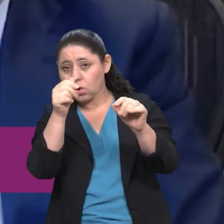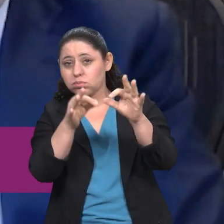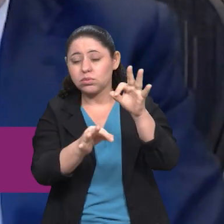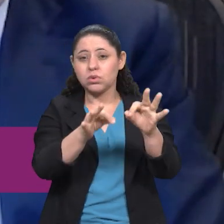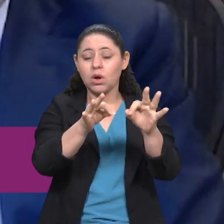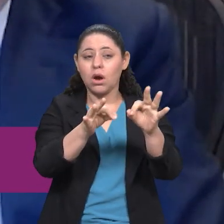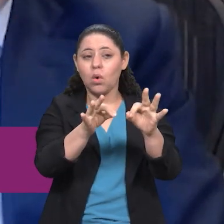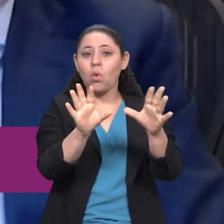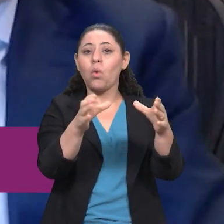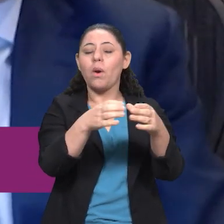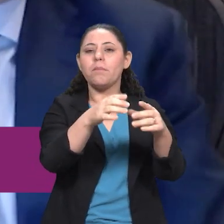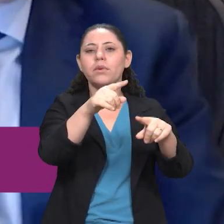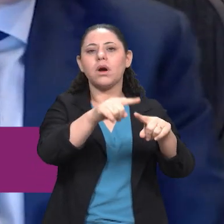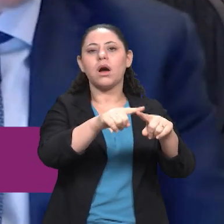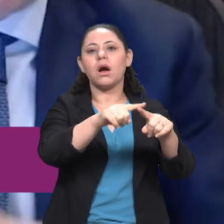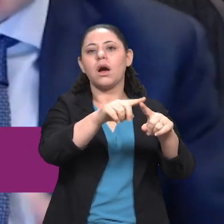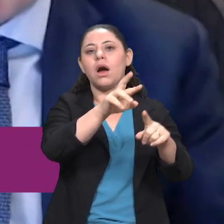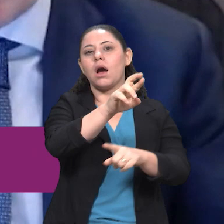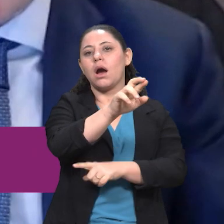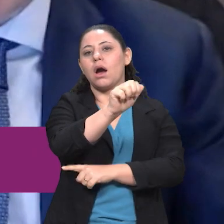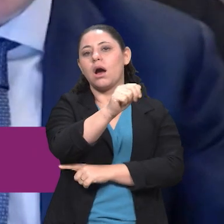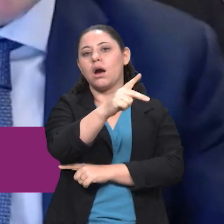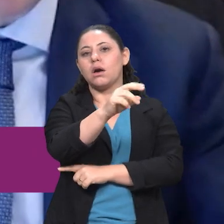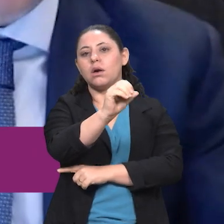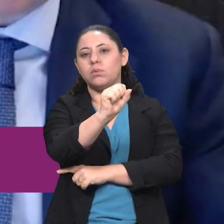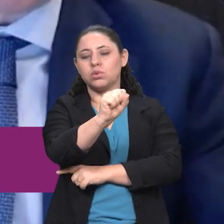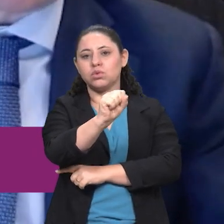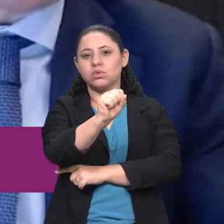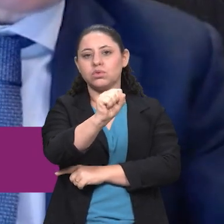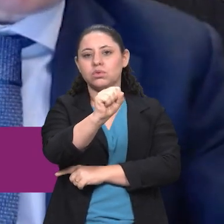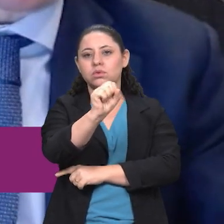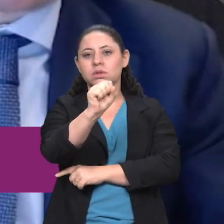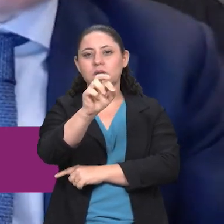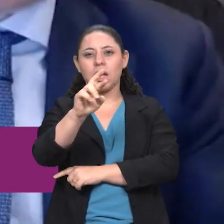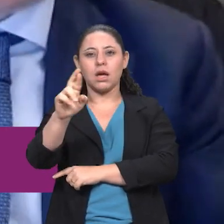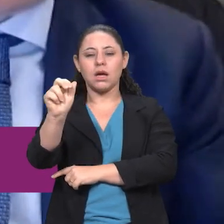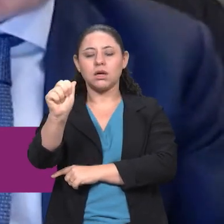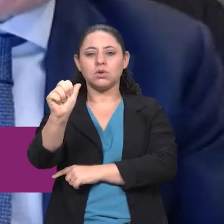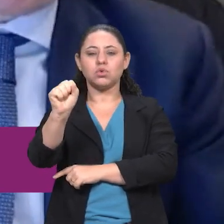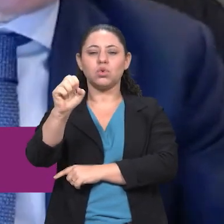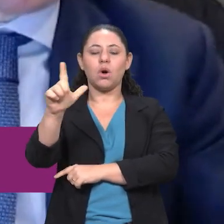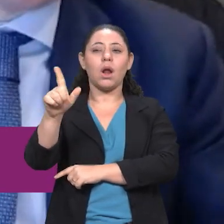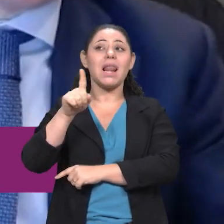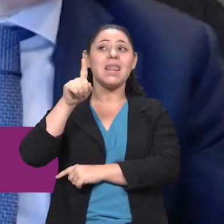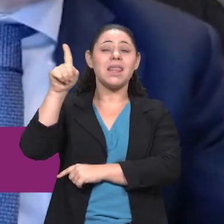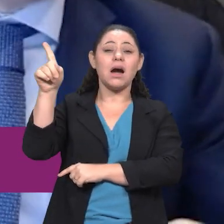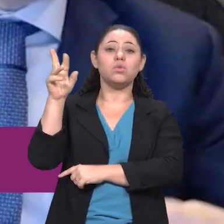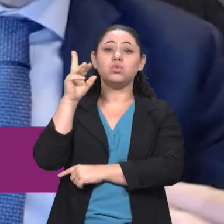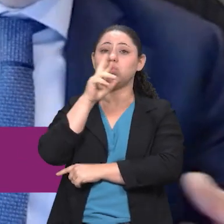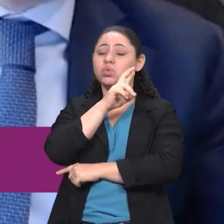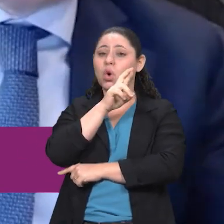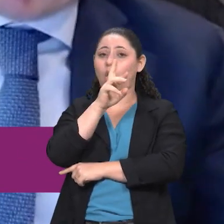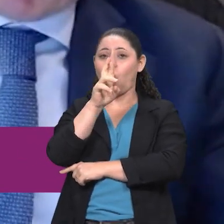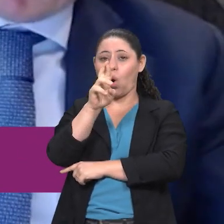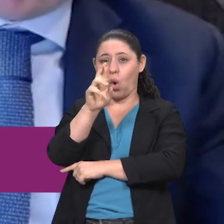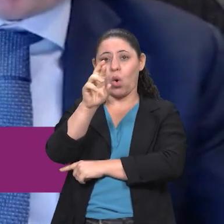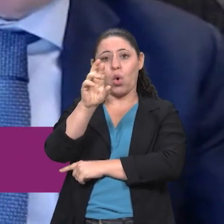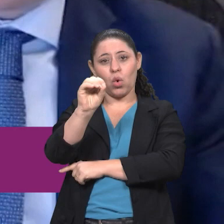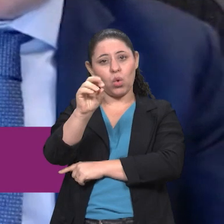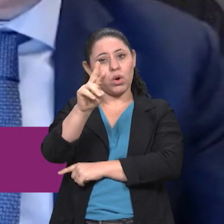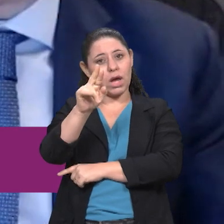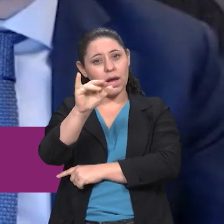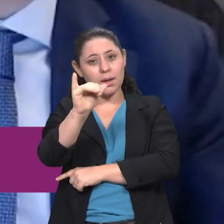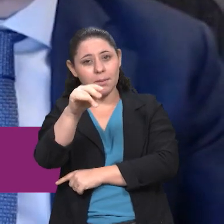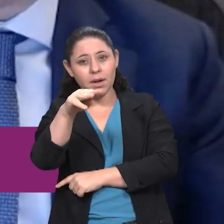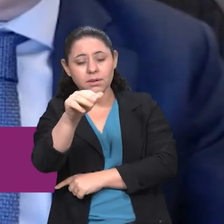caso Raposa Serra do Sol, que foi uma demarcação de grandes proporções no Brasil, no estado de Roraima, define o marco temporal,